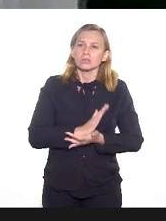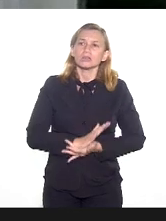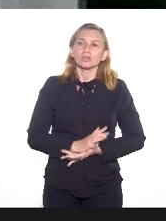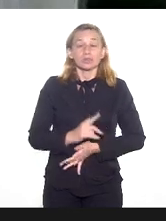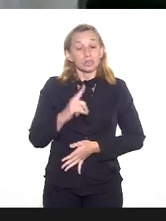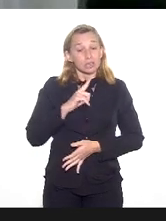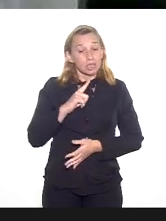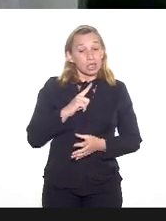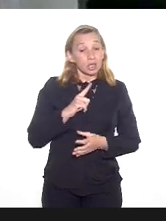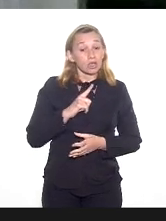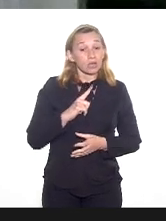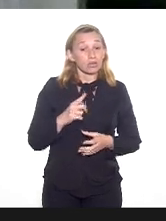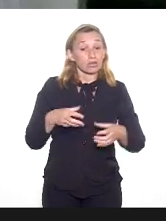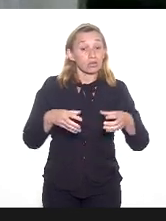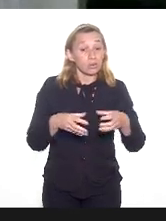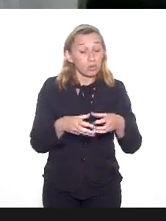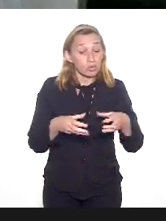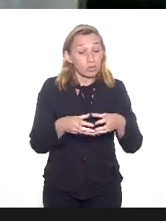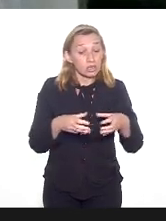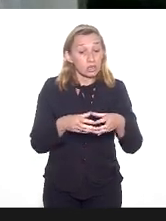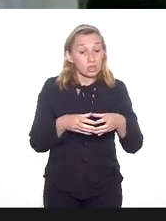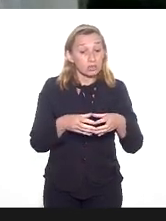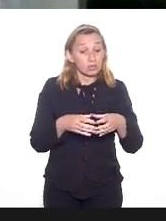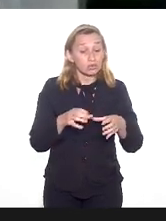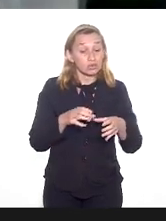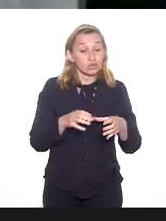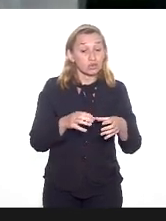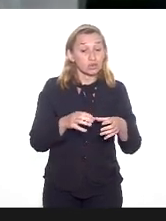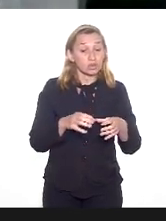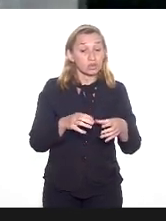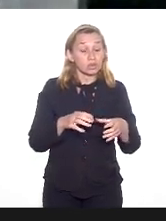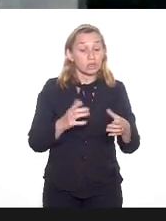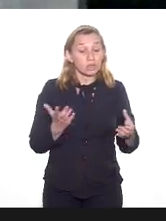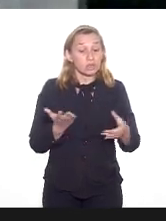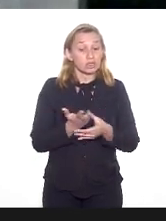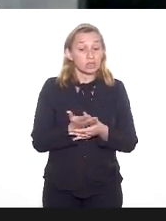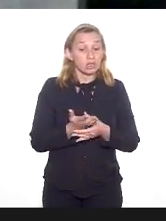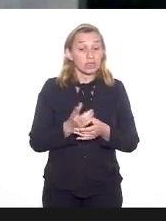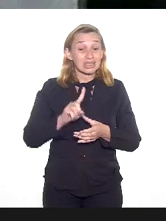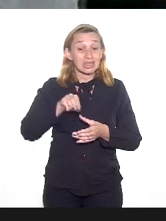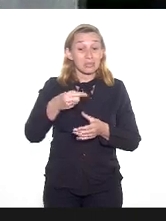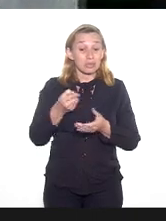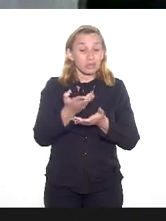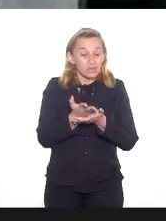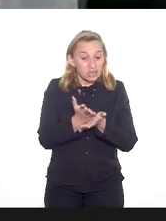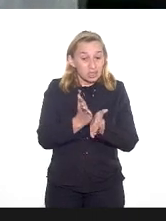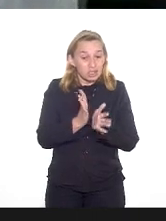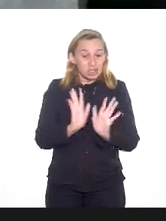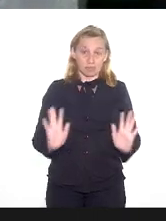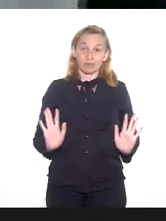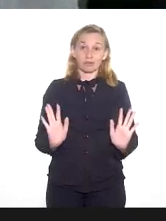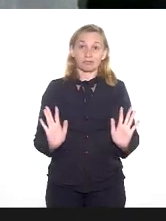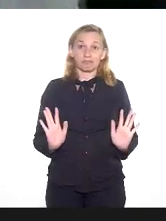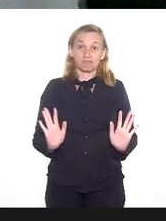uma comissão parlamentar de inquérito instalada e que depois ela é desmontada.